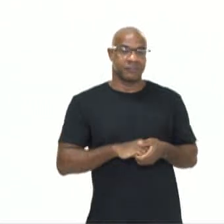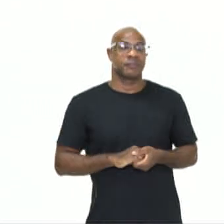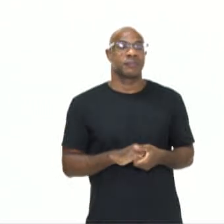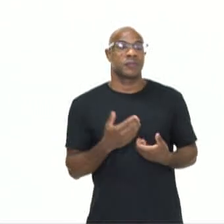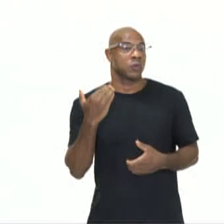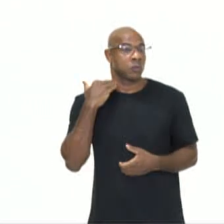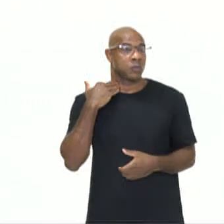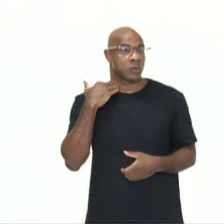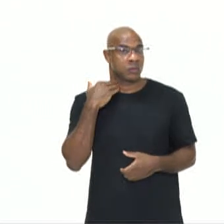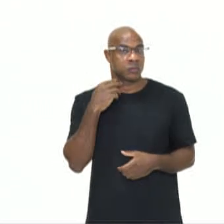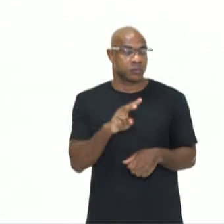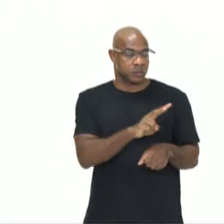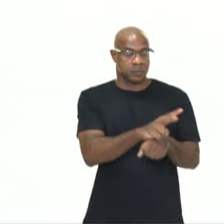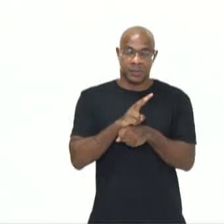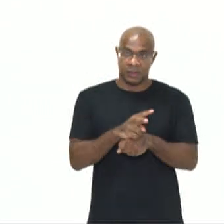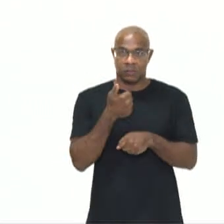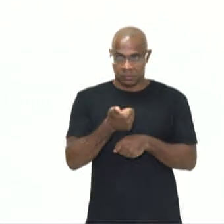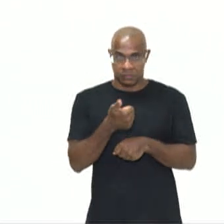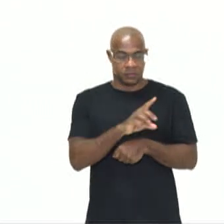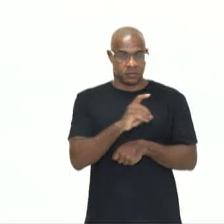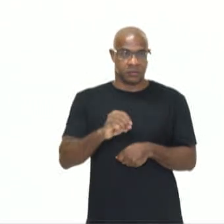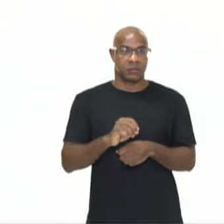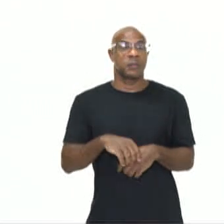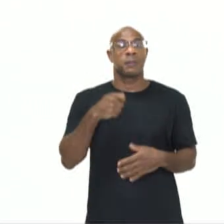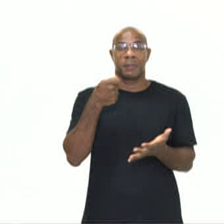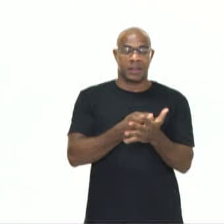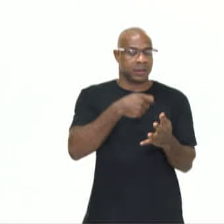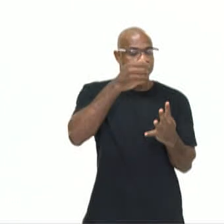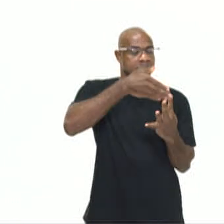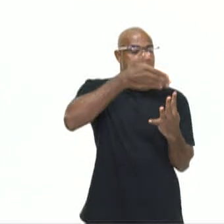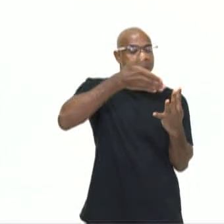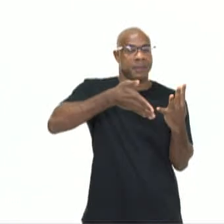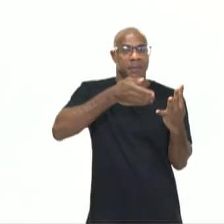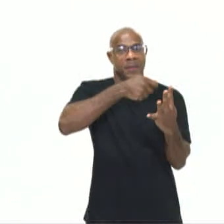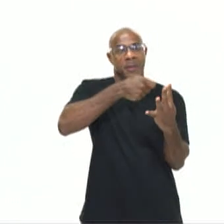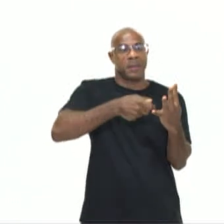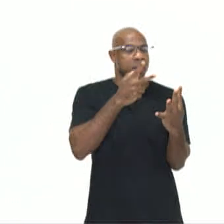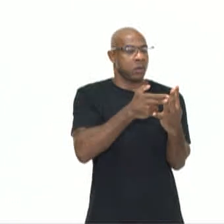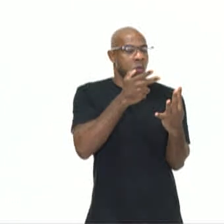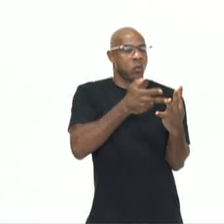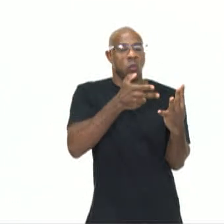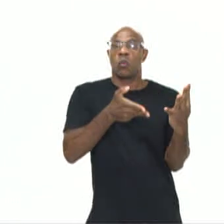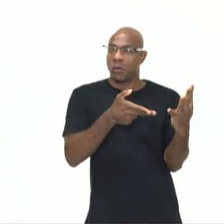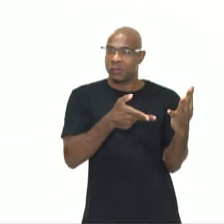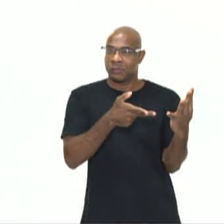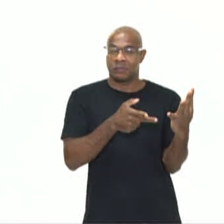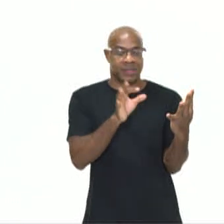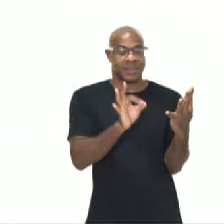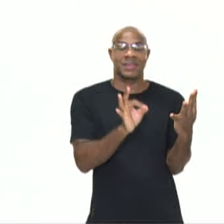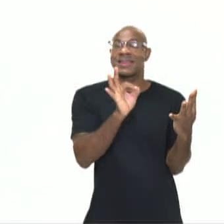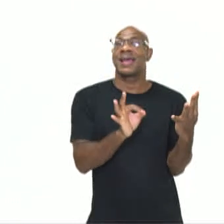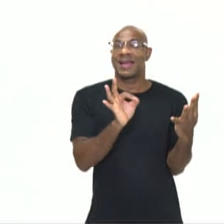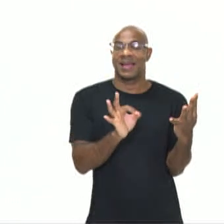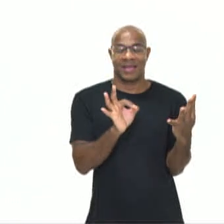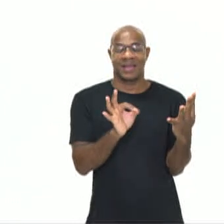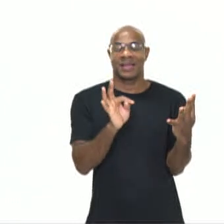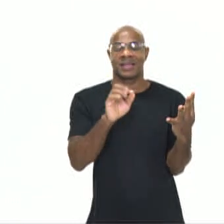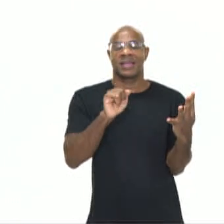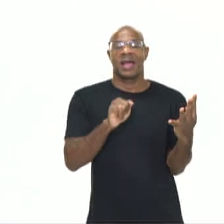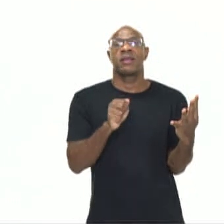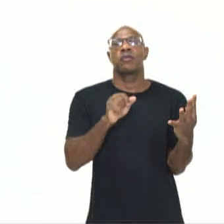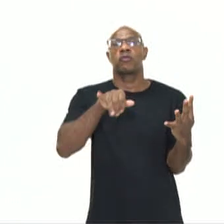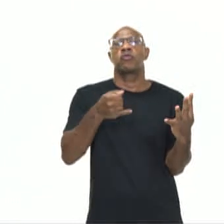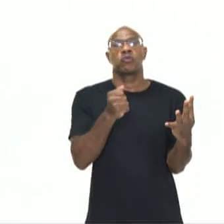O banco empresta esse valor, o qual será pago em 4 parcelas mensais iguais, com uma taxa de juros mensal de